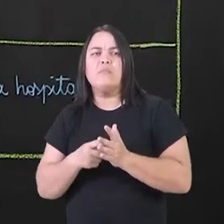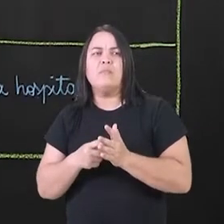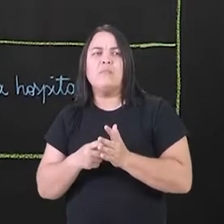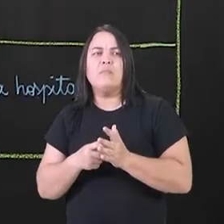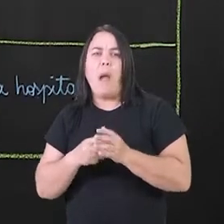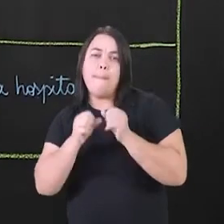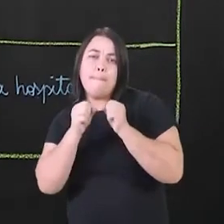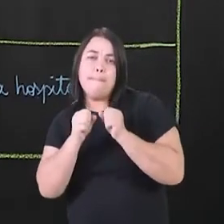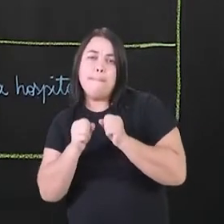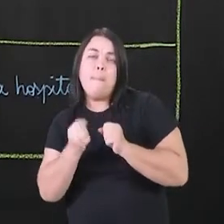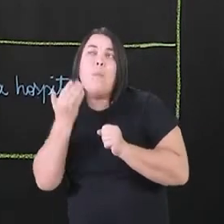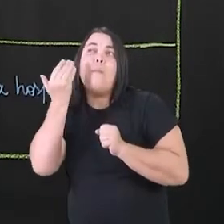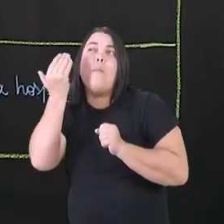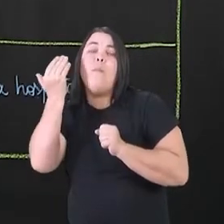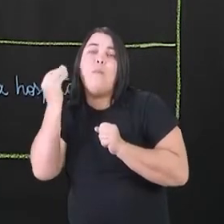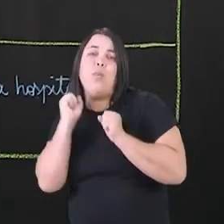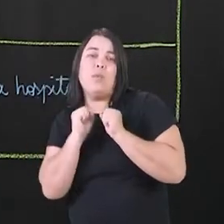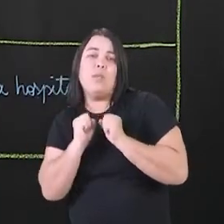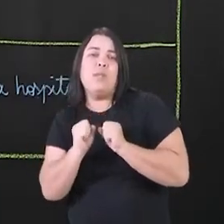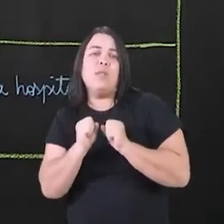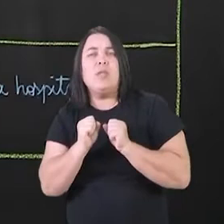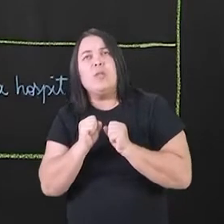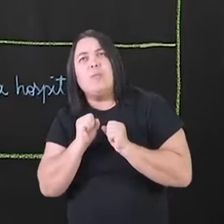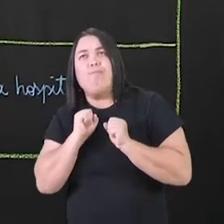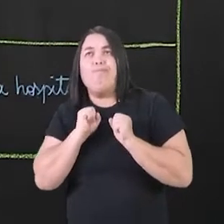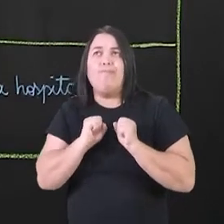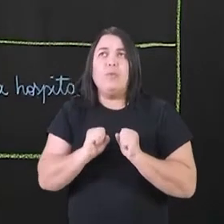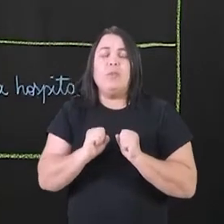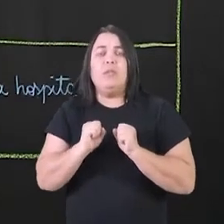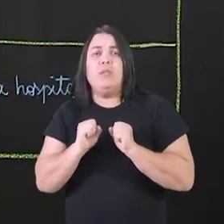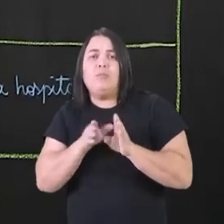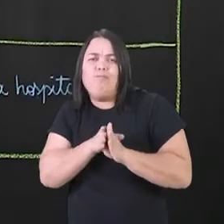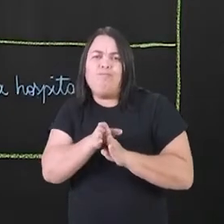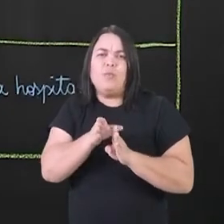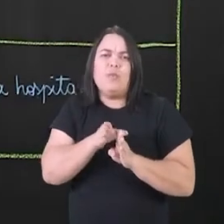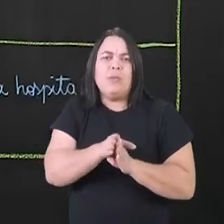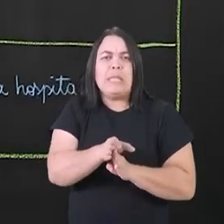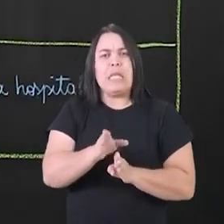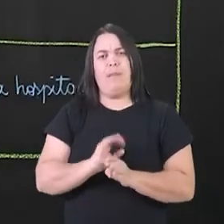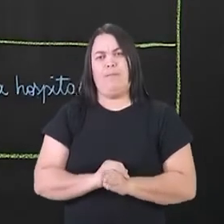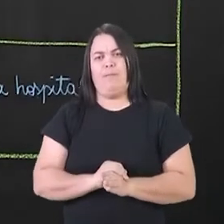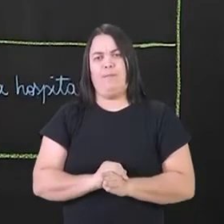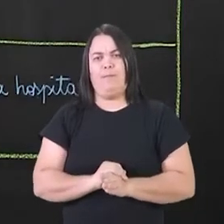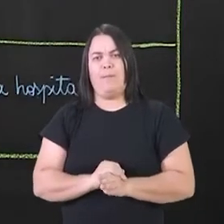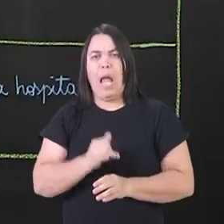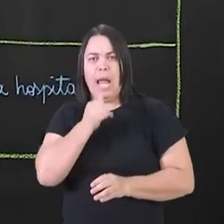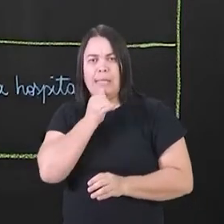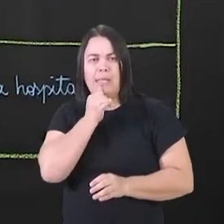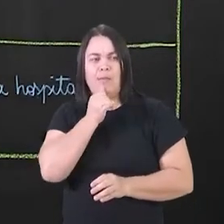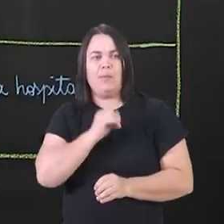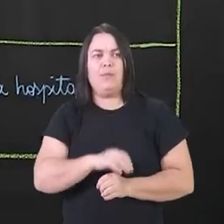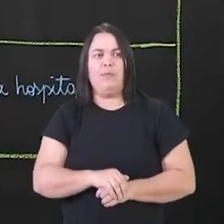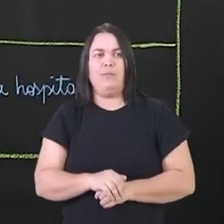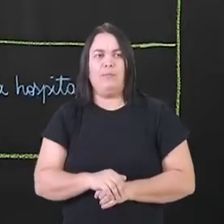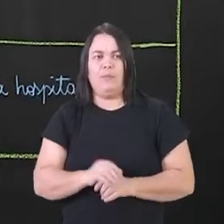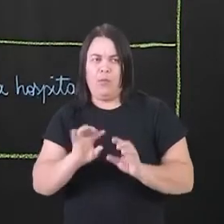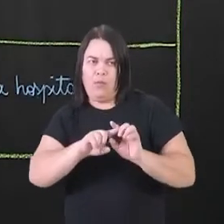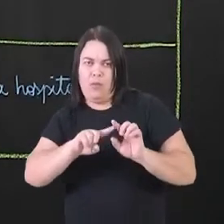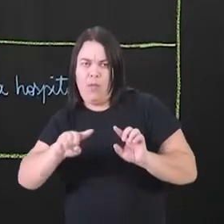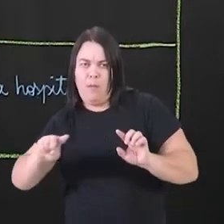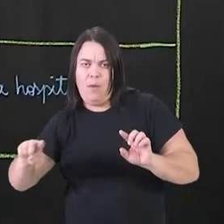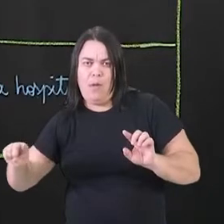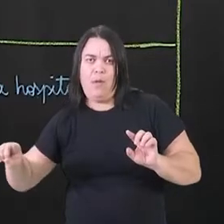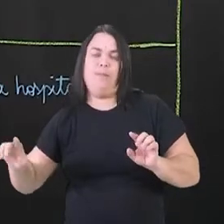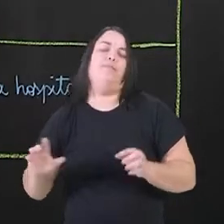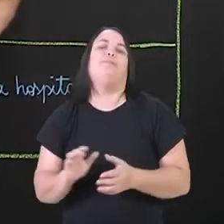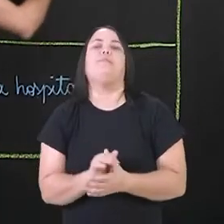podia, devia, no sentido de dar um conselho. Por exemplo, vou separar aqui o